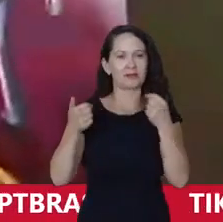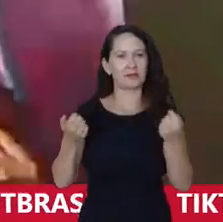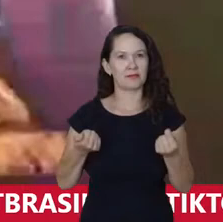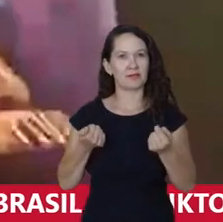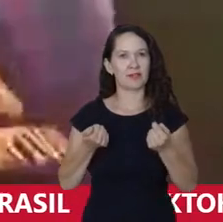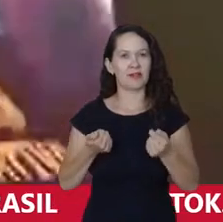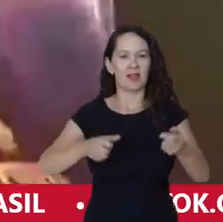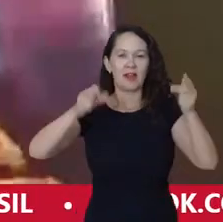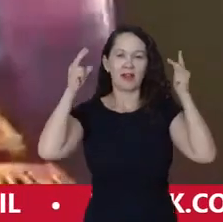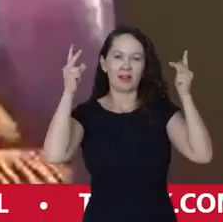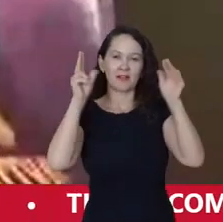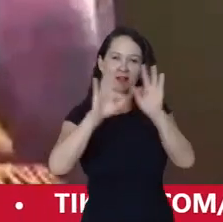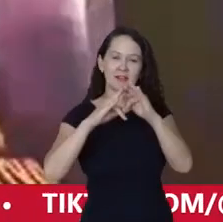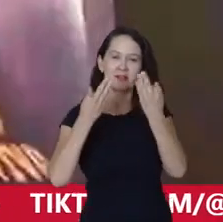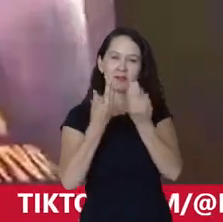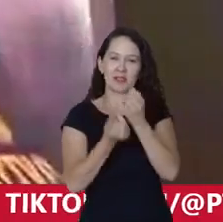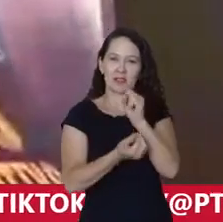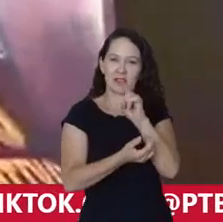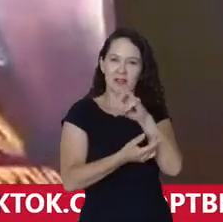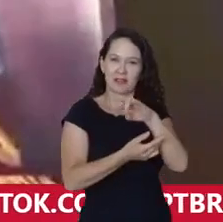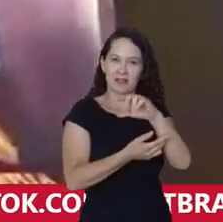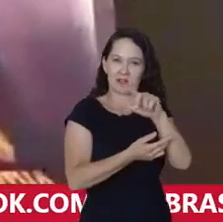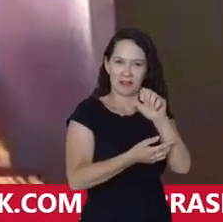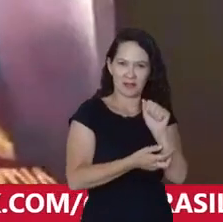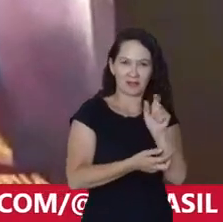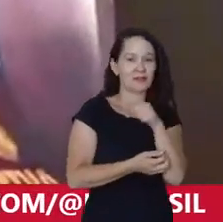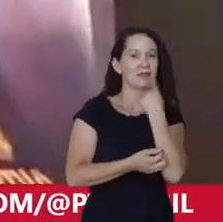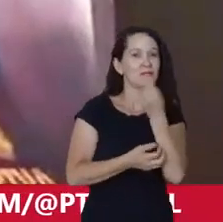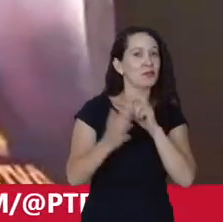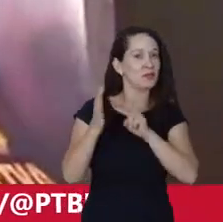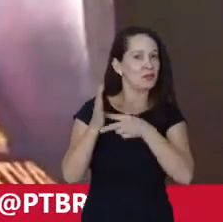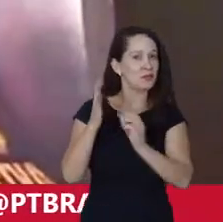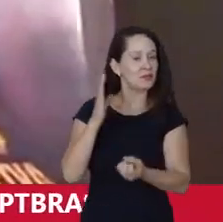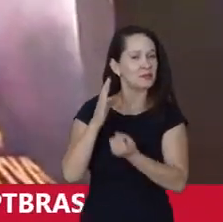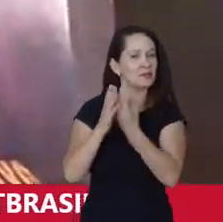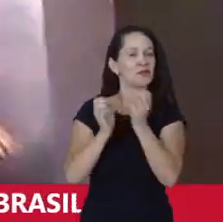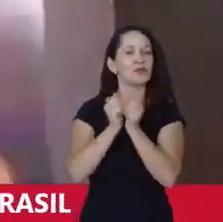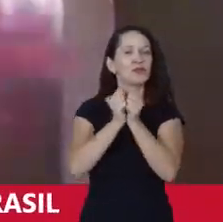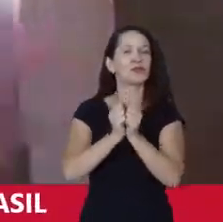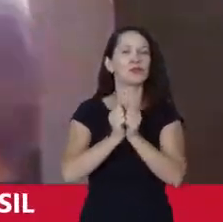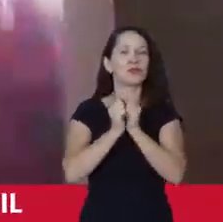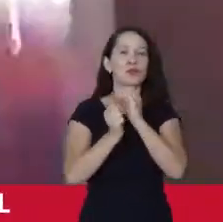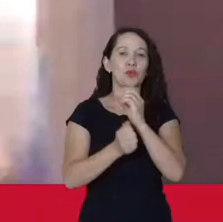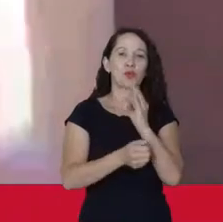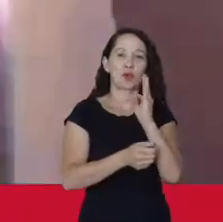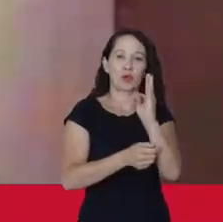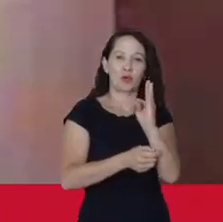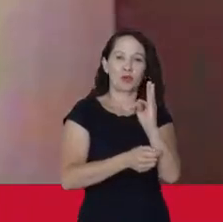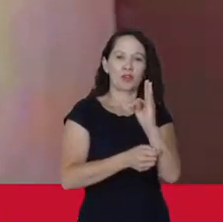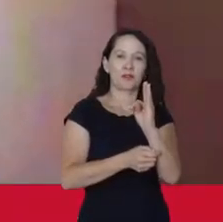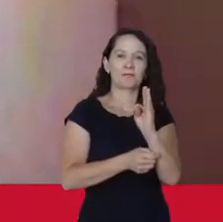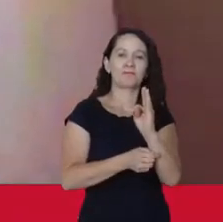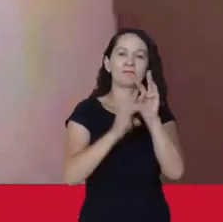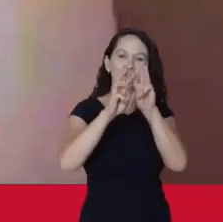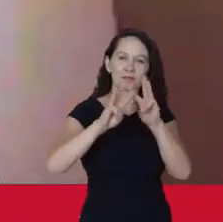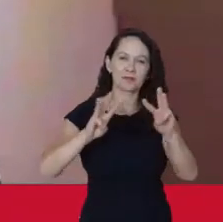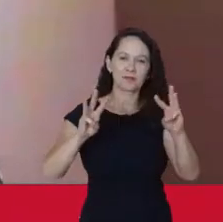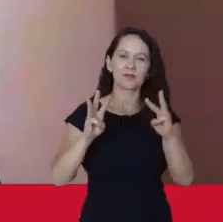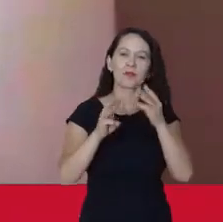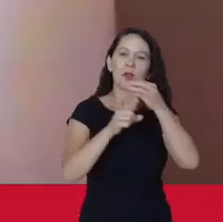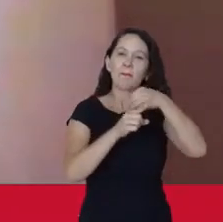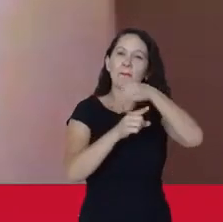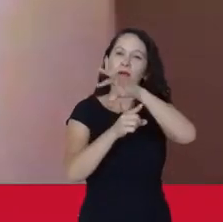As Aventuras da Família Silva, feito pelo nosso sindicato, junto com a CUT estadual, está no site, para distribuir